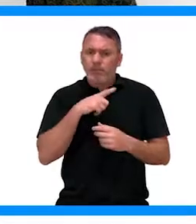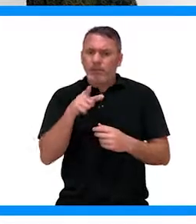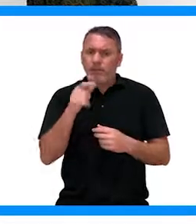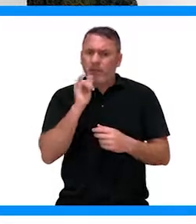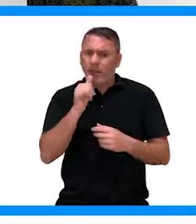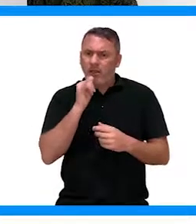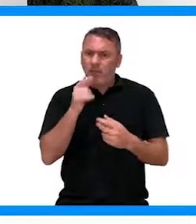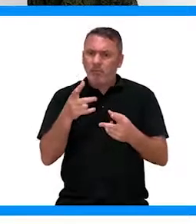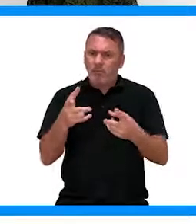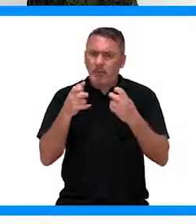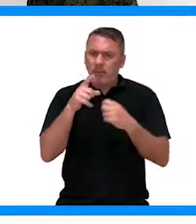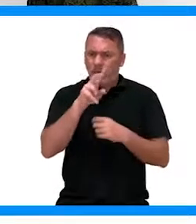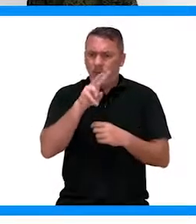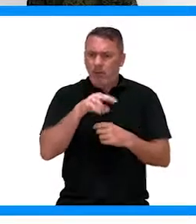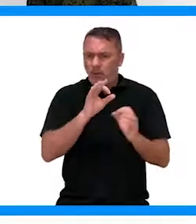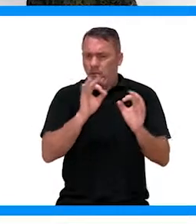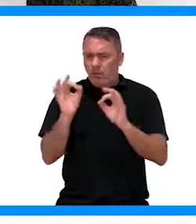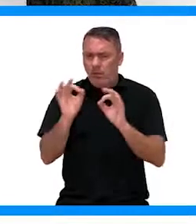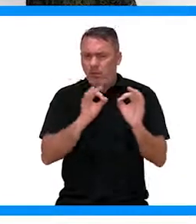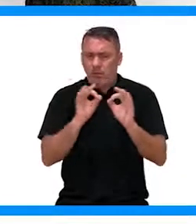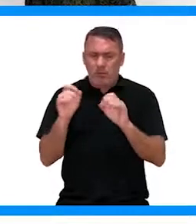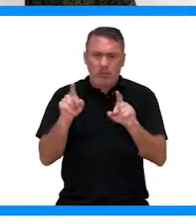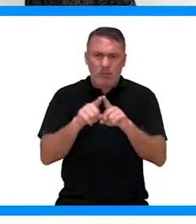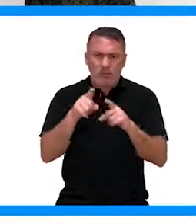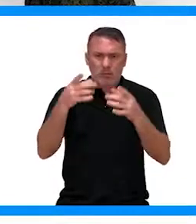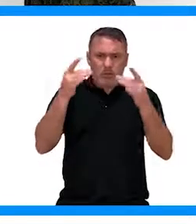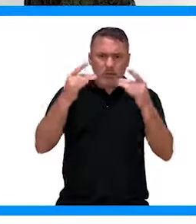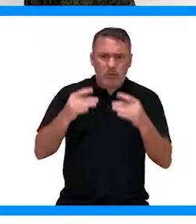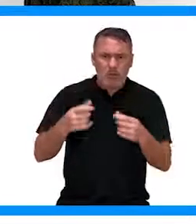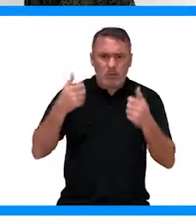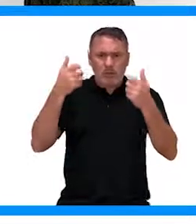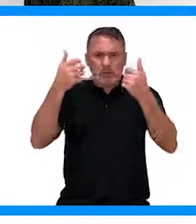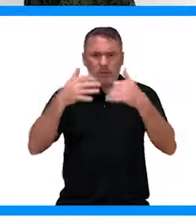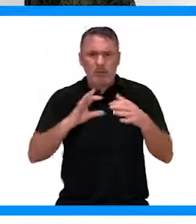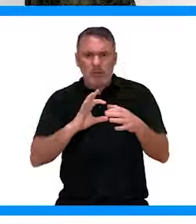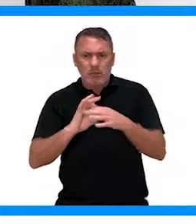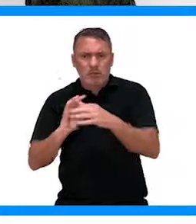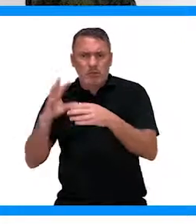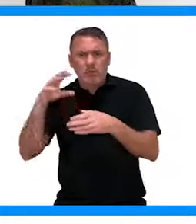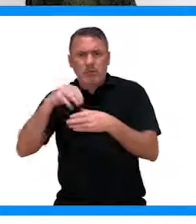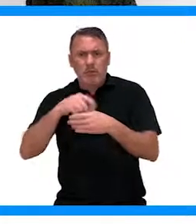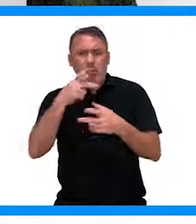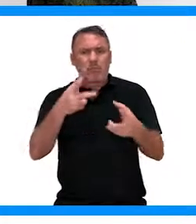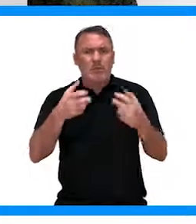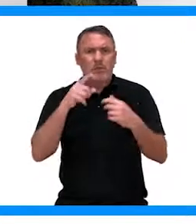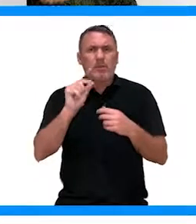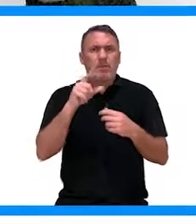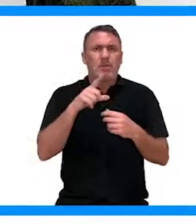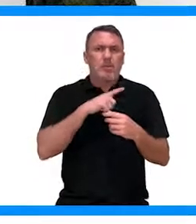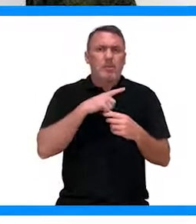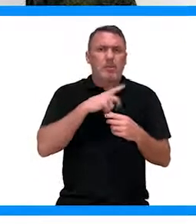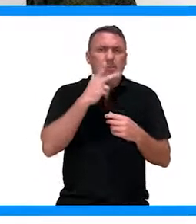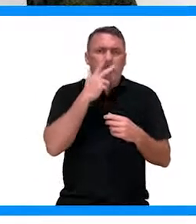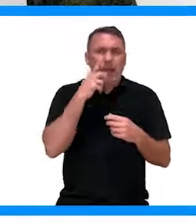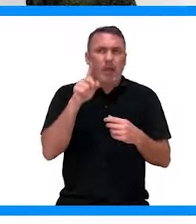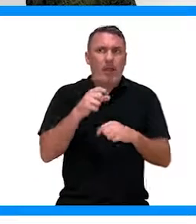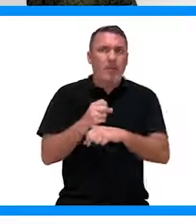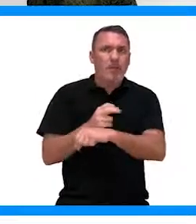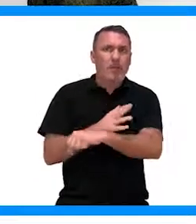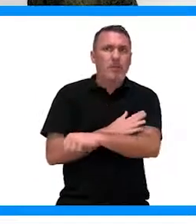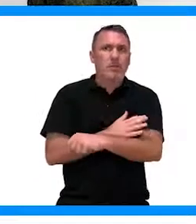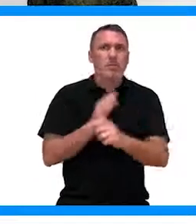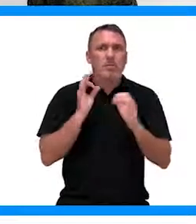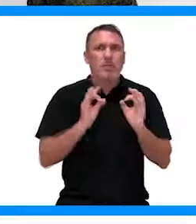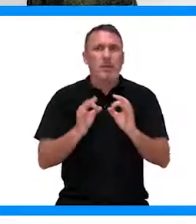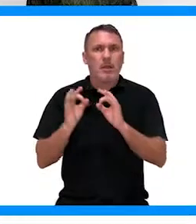que na narrativa, ou até mesmo na descritiva, ou se for um texto dissertativo, você tem ali